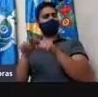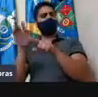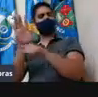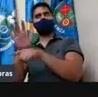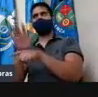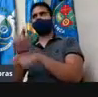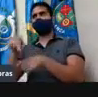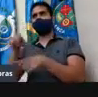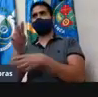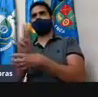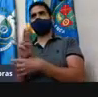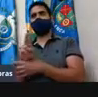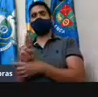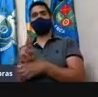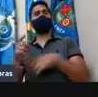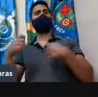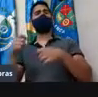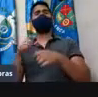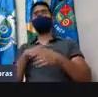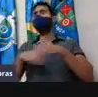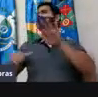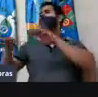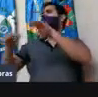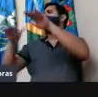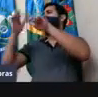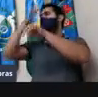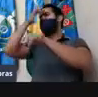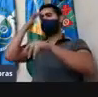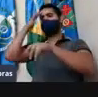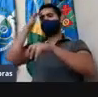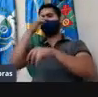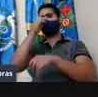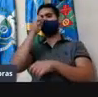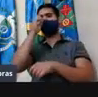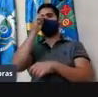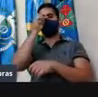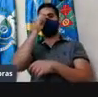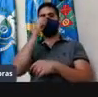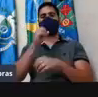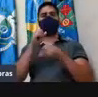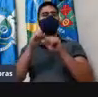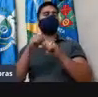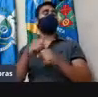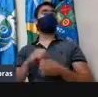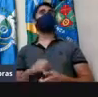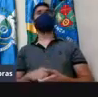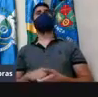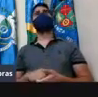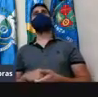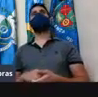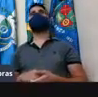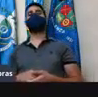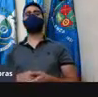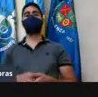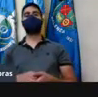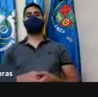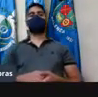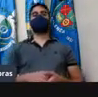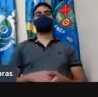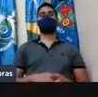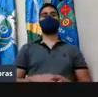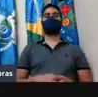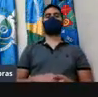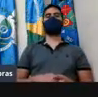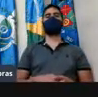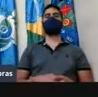Valença. A gente vai precisar de todos, para que a gente possa realmente tirar a nossa cidade da situação que ela vive. Nós